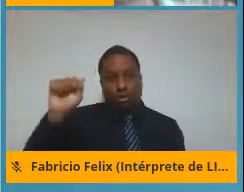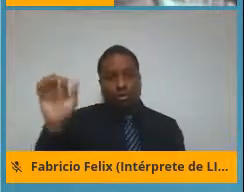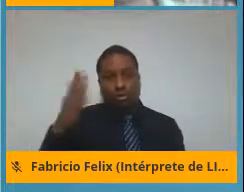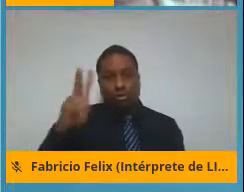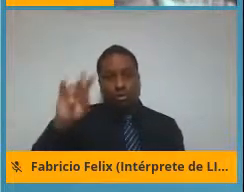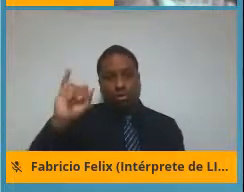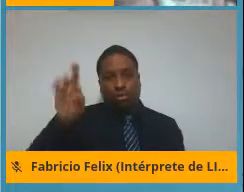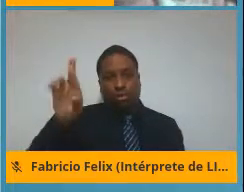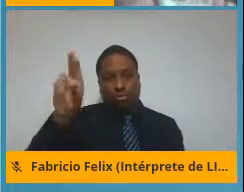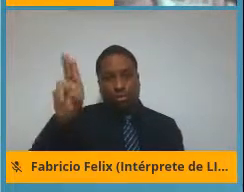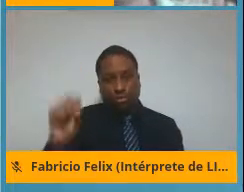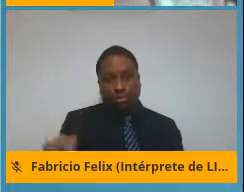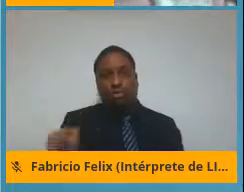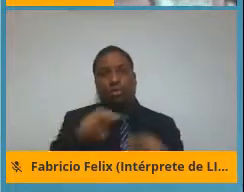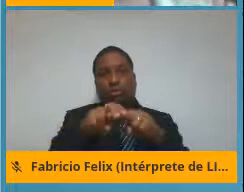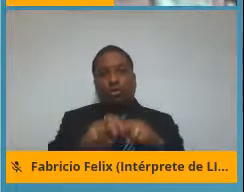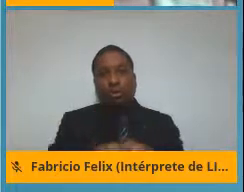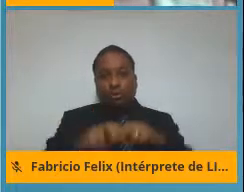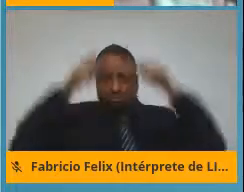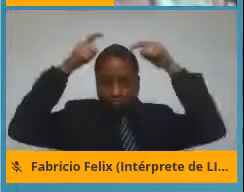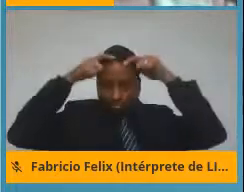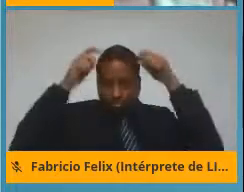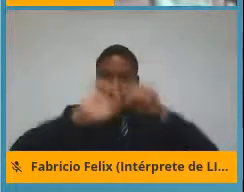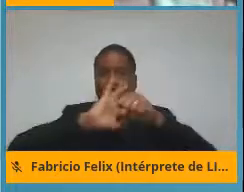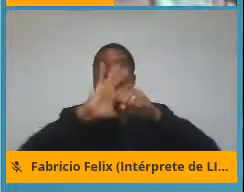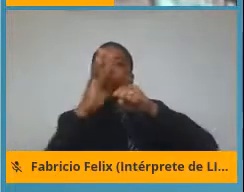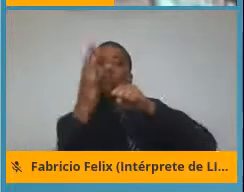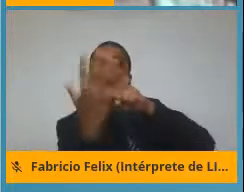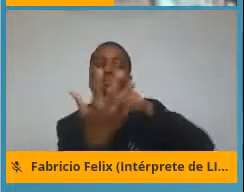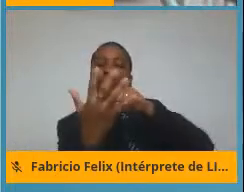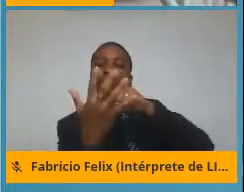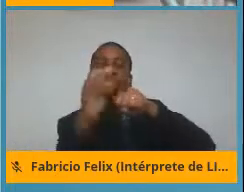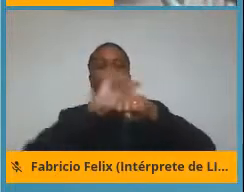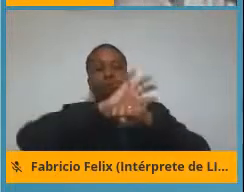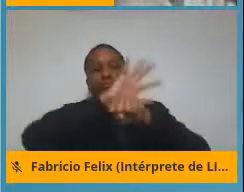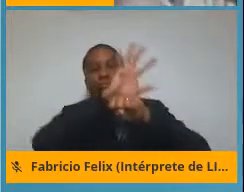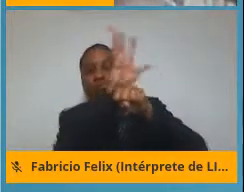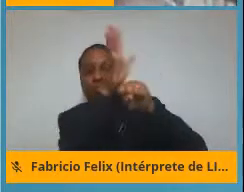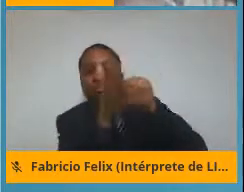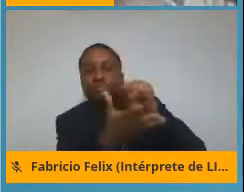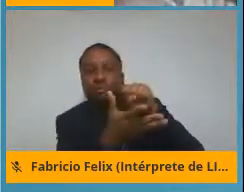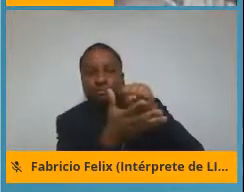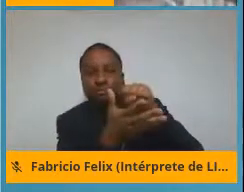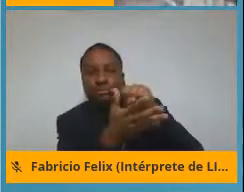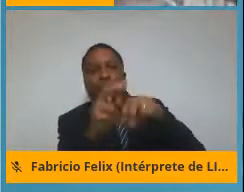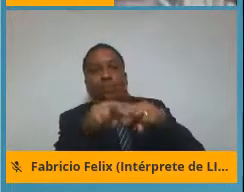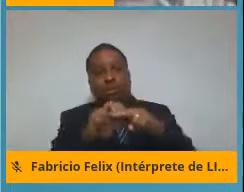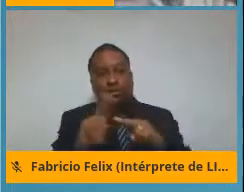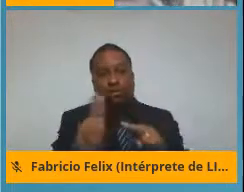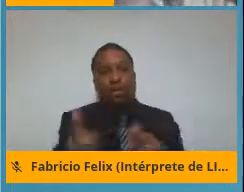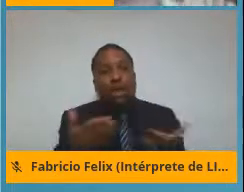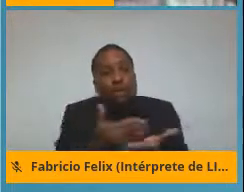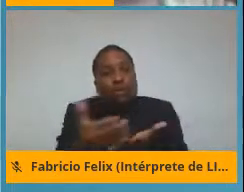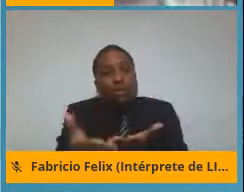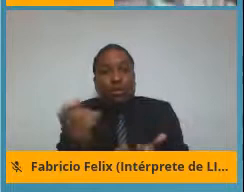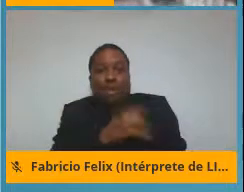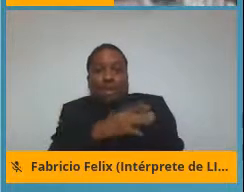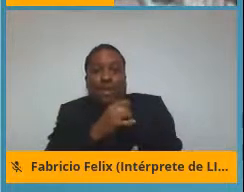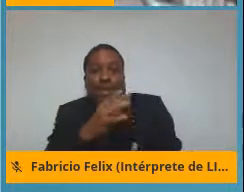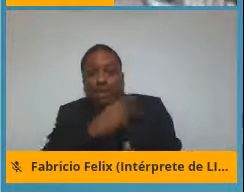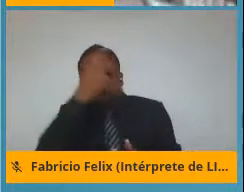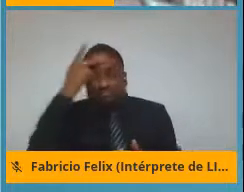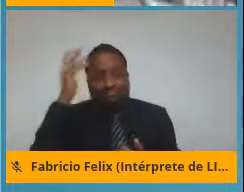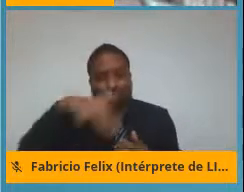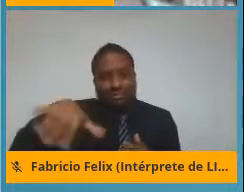vírus apresenta na sua parte mais externa. E aí começou o medo das pessoas. Essas